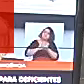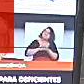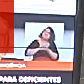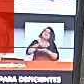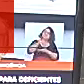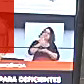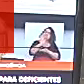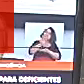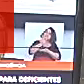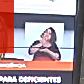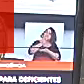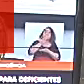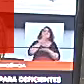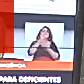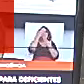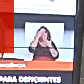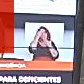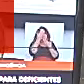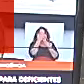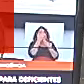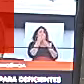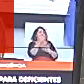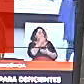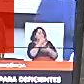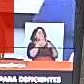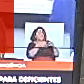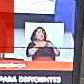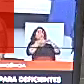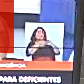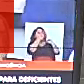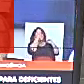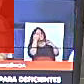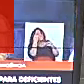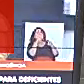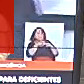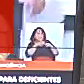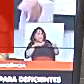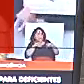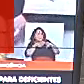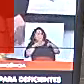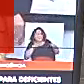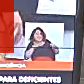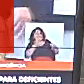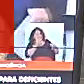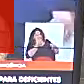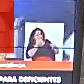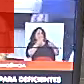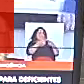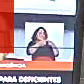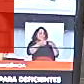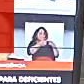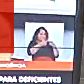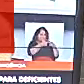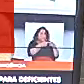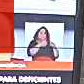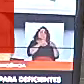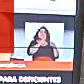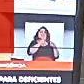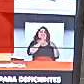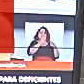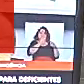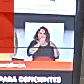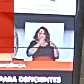mesa, desculpa, doutor Estevam, meu amigo de longa data, doutora Vânia, Ministério Público também, um